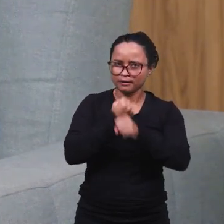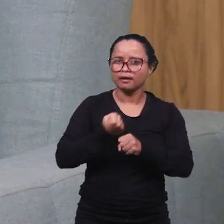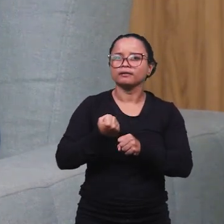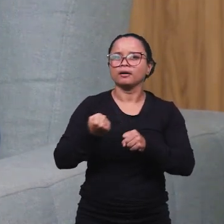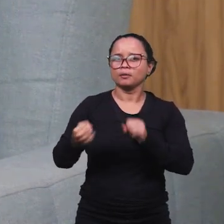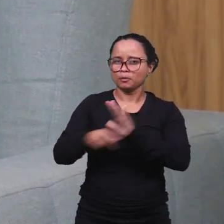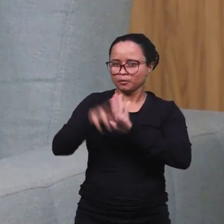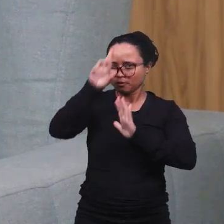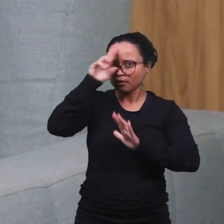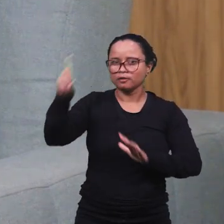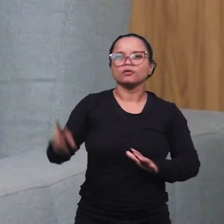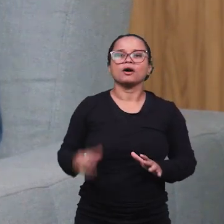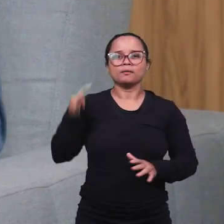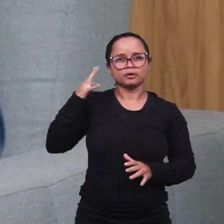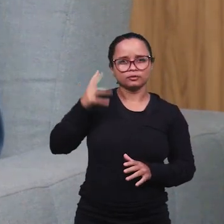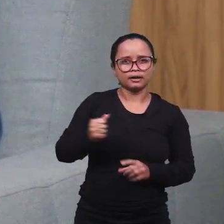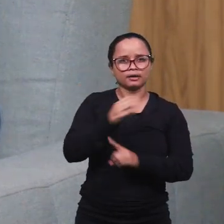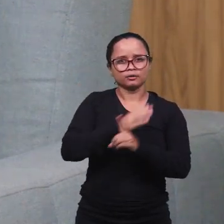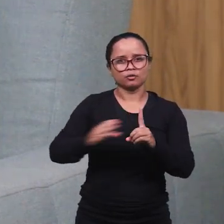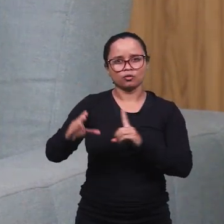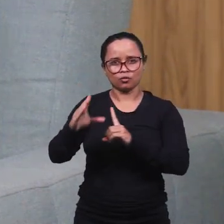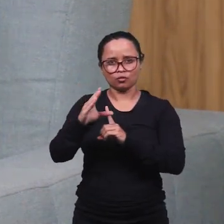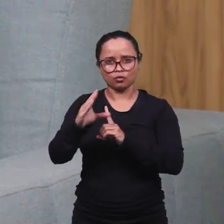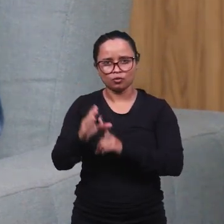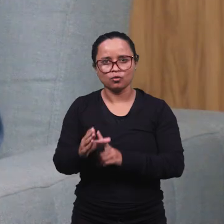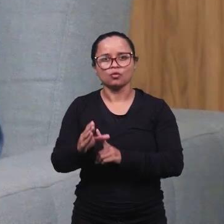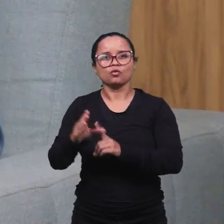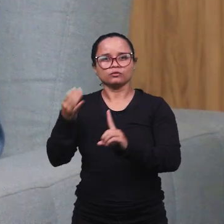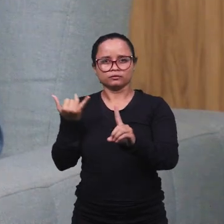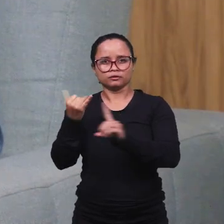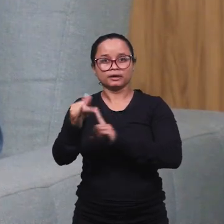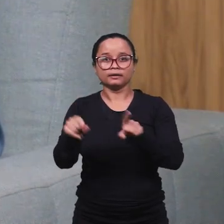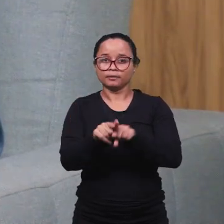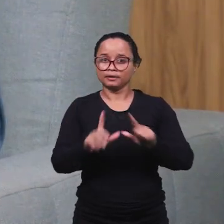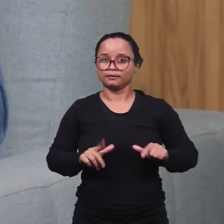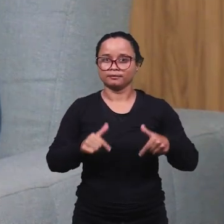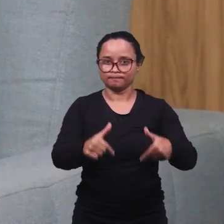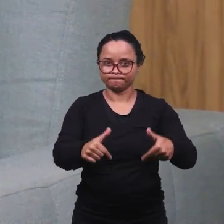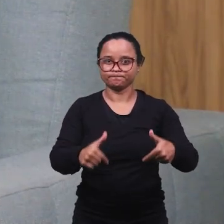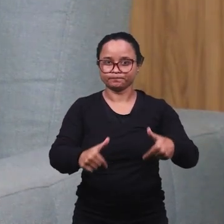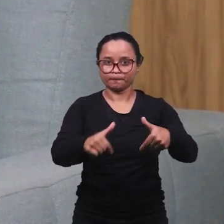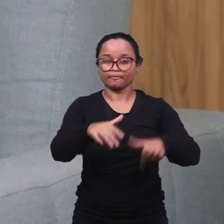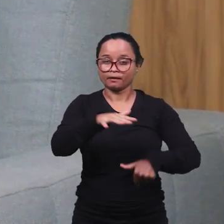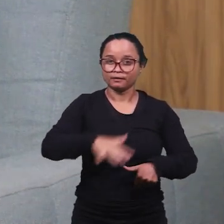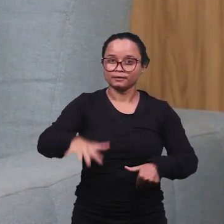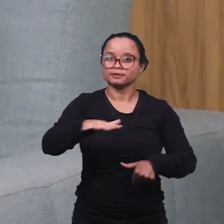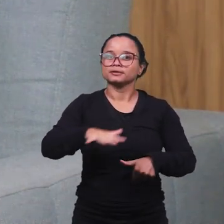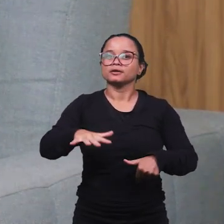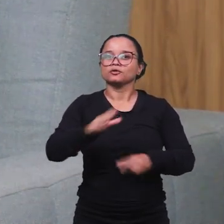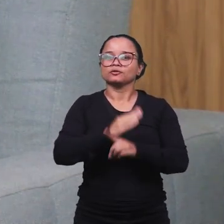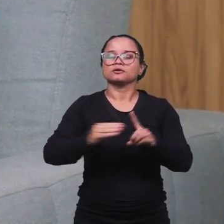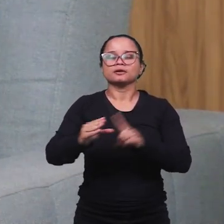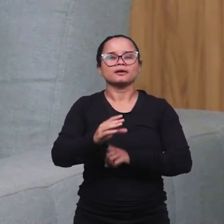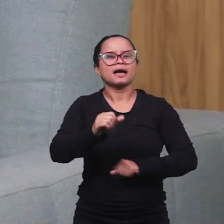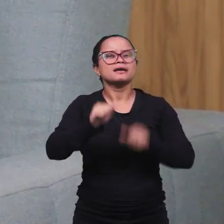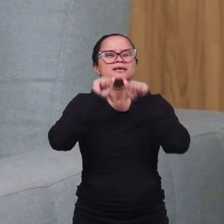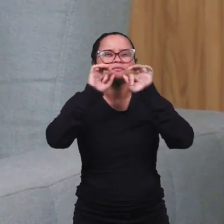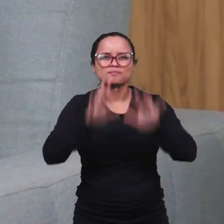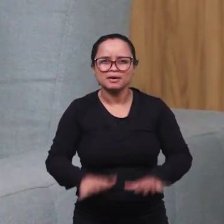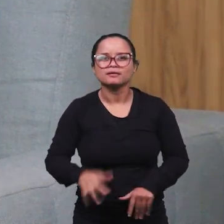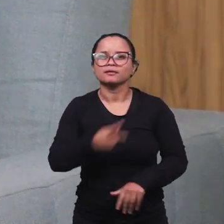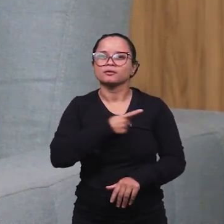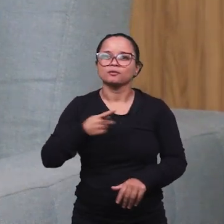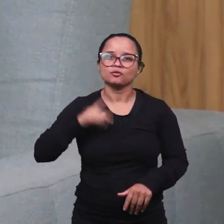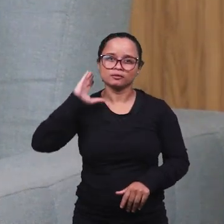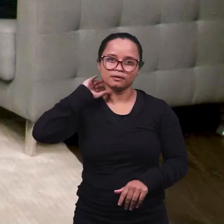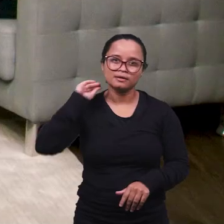das madrugadas, dos cultos proféticos e também dos atos do culto. Que bênção, né, pastor Bísio, ver os nossos irmãos ativos e